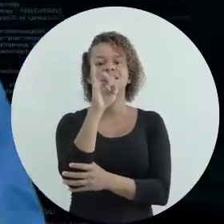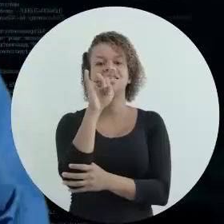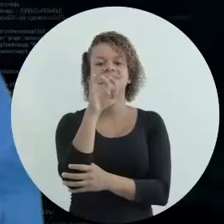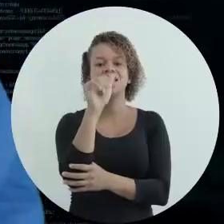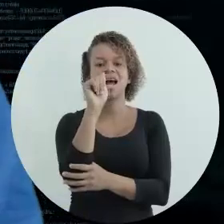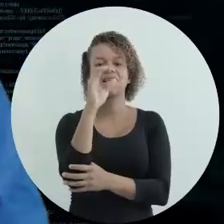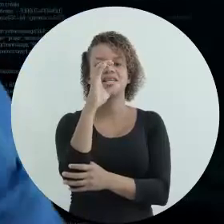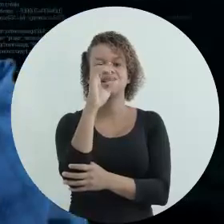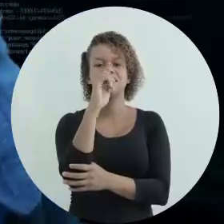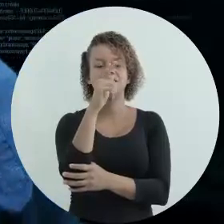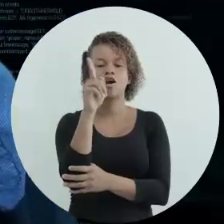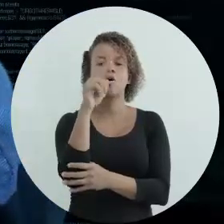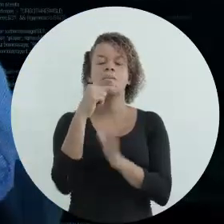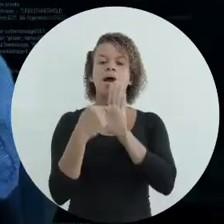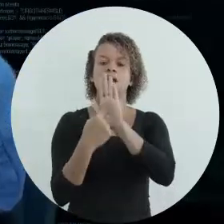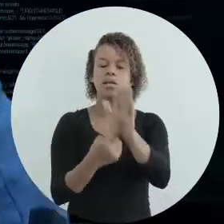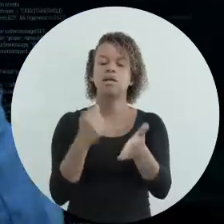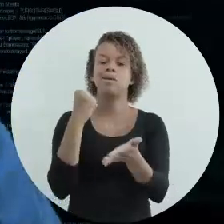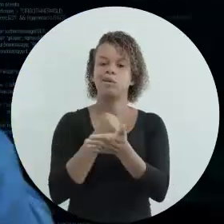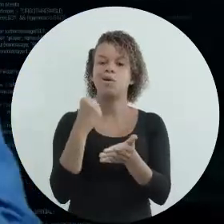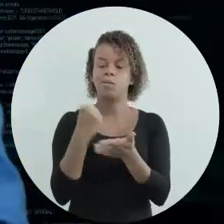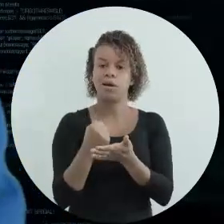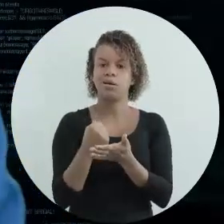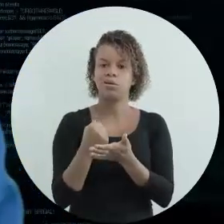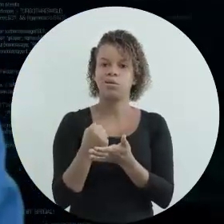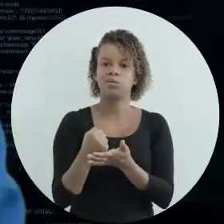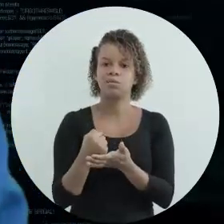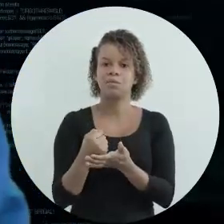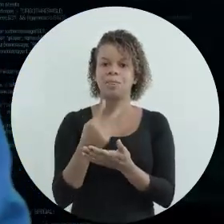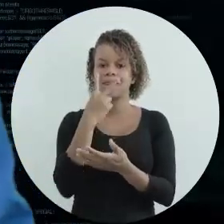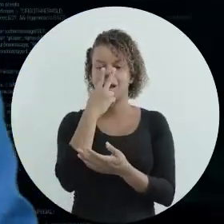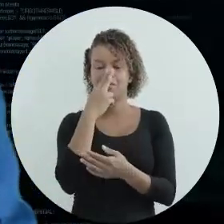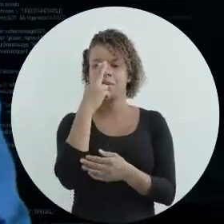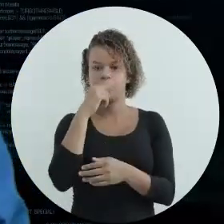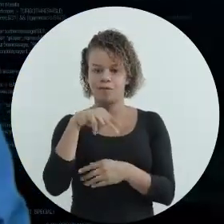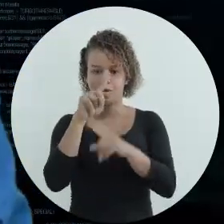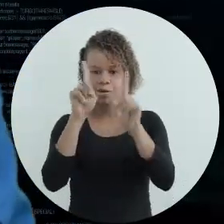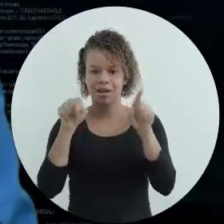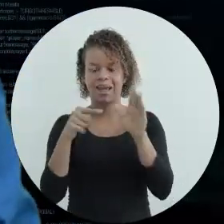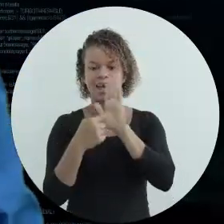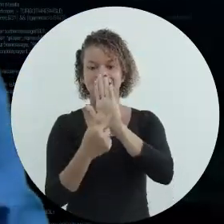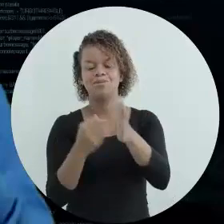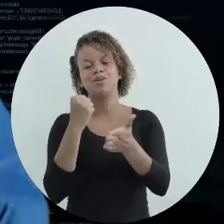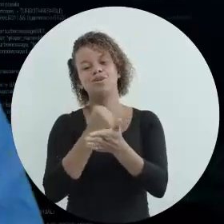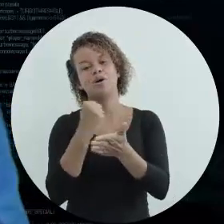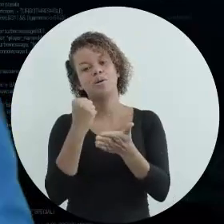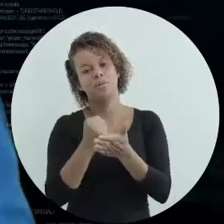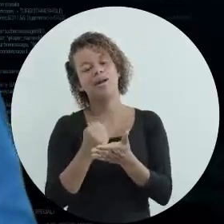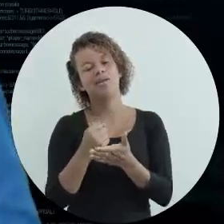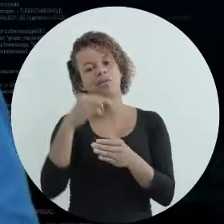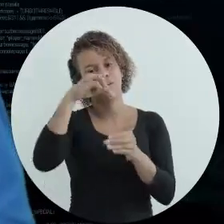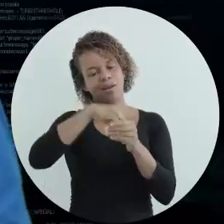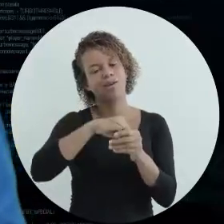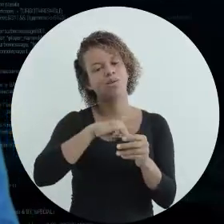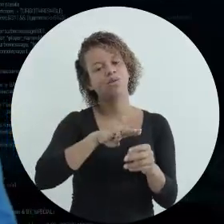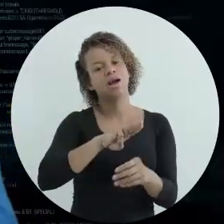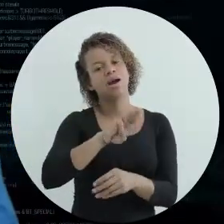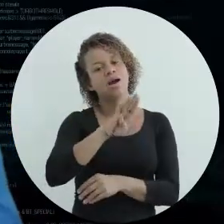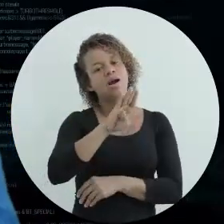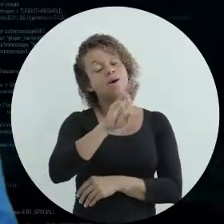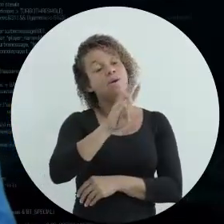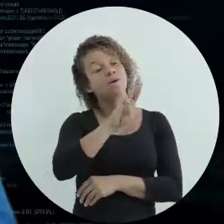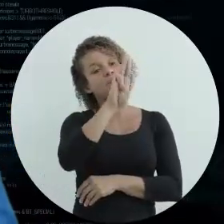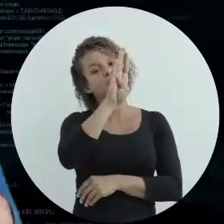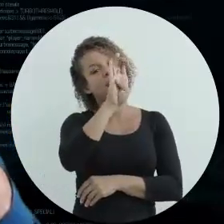os documentos. A renderização é a forma como é exibido esses documentos no navegador. E essa árvore, ela tem